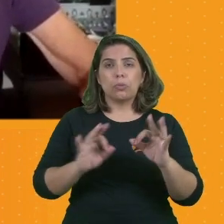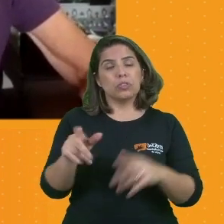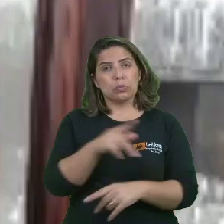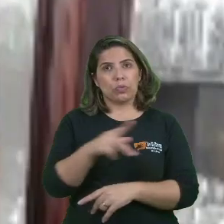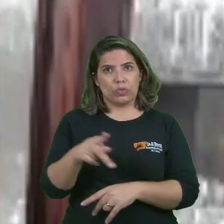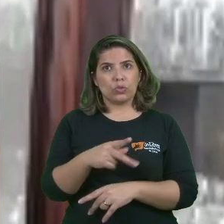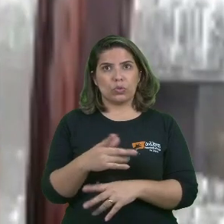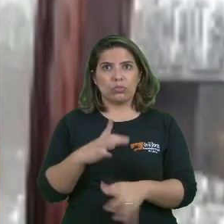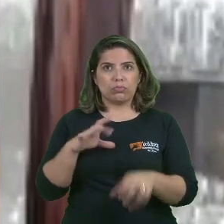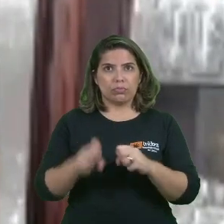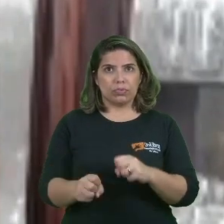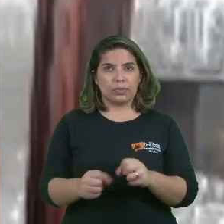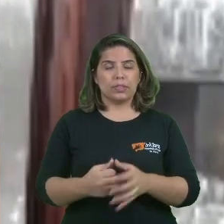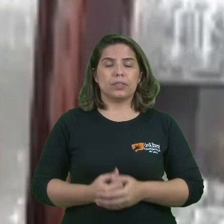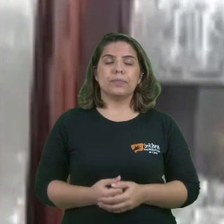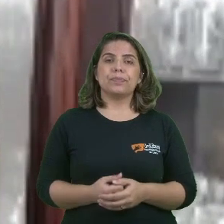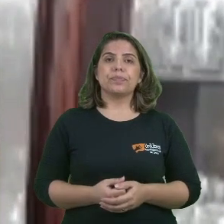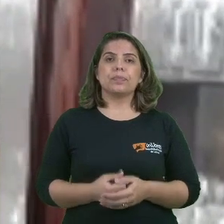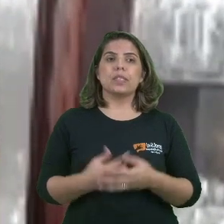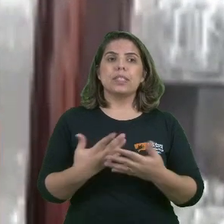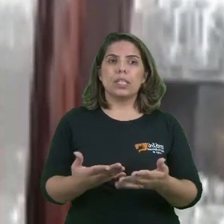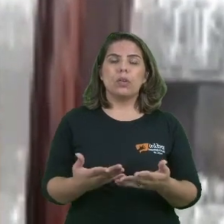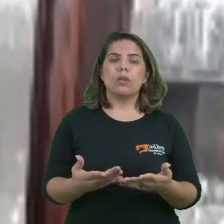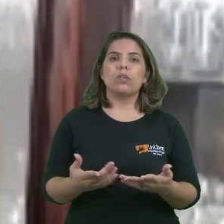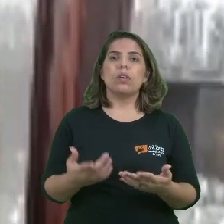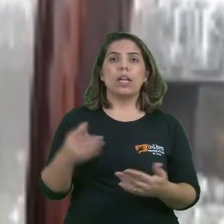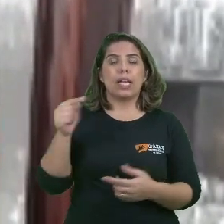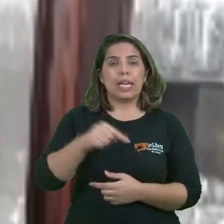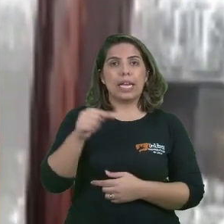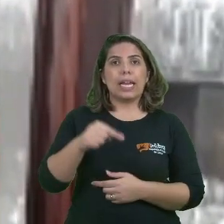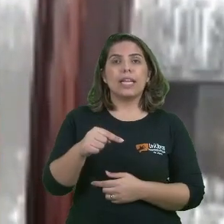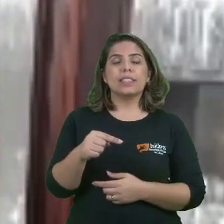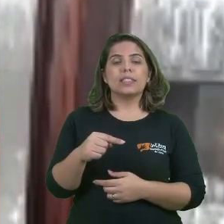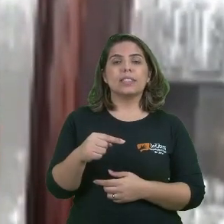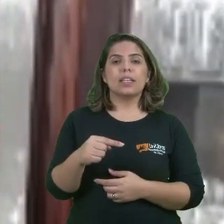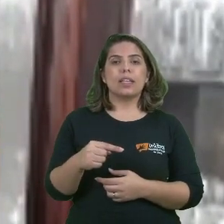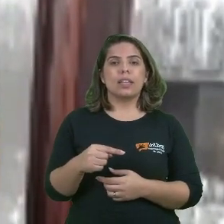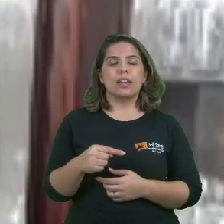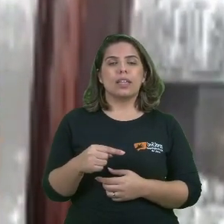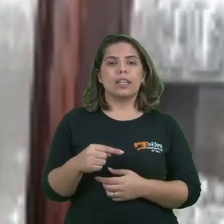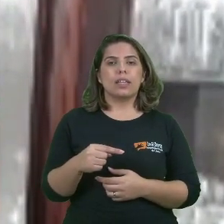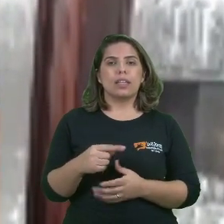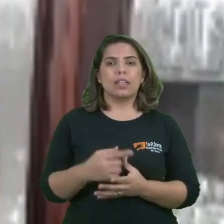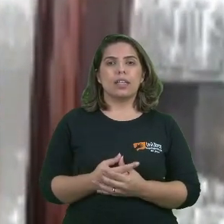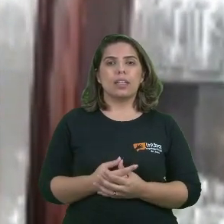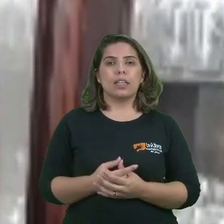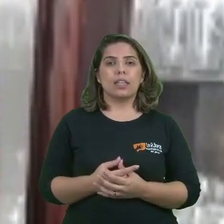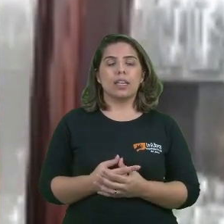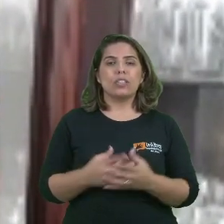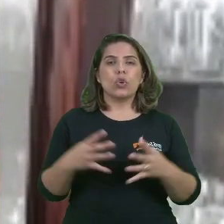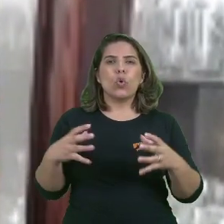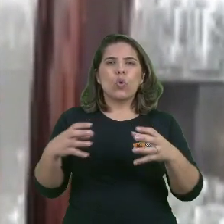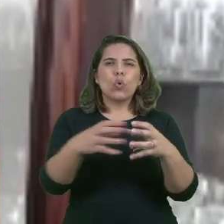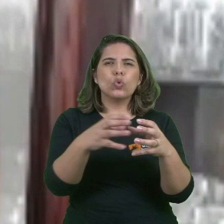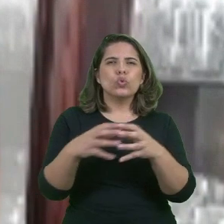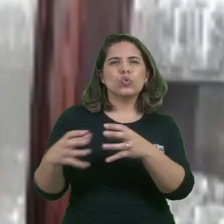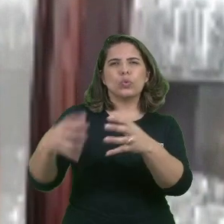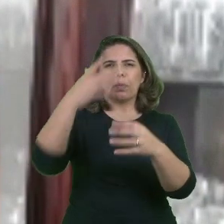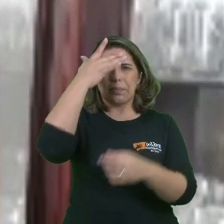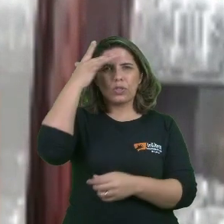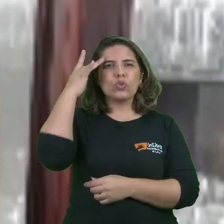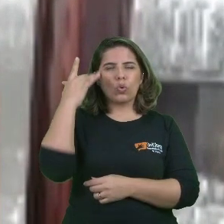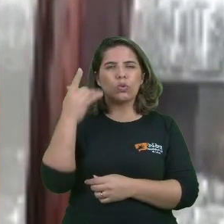professores e não usa coleção dedicada a esse esse conjunto de disso